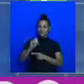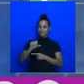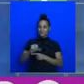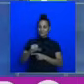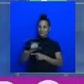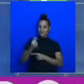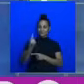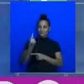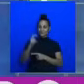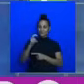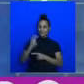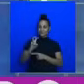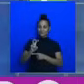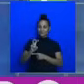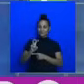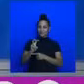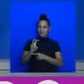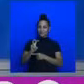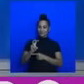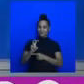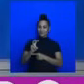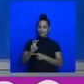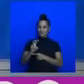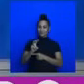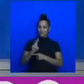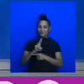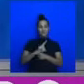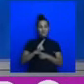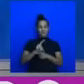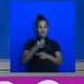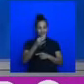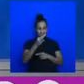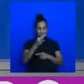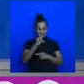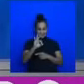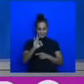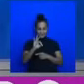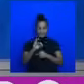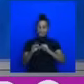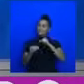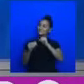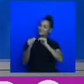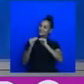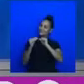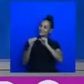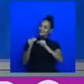05, 09 e 15. Confirmam, auditores? Sim,